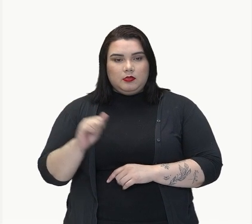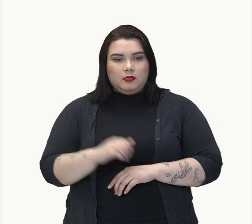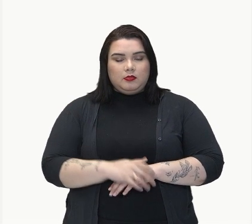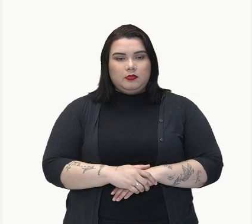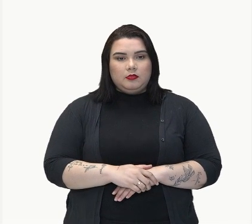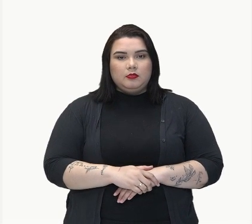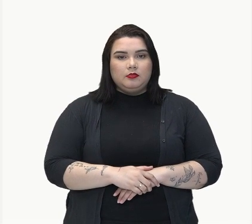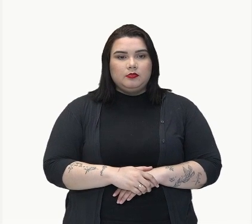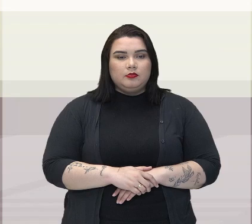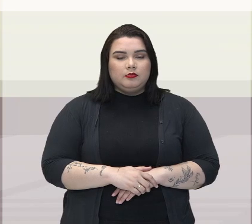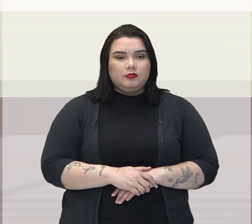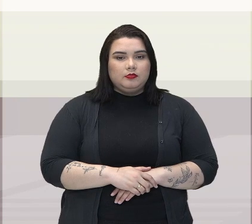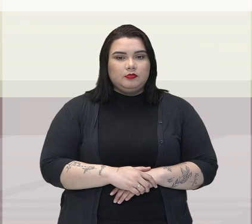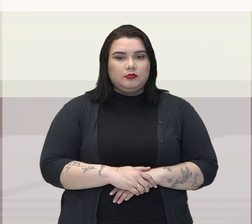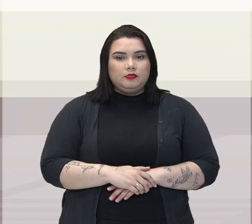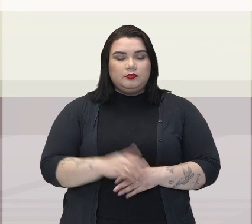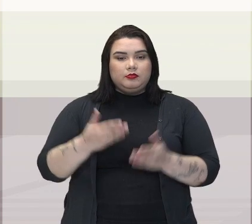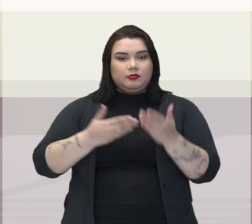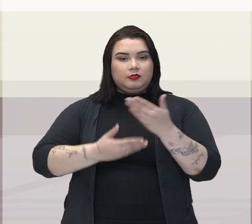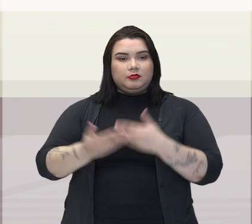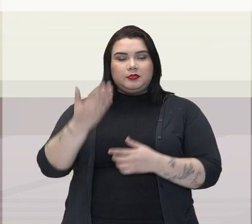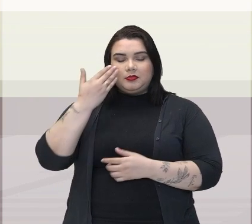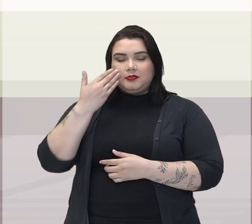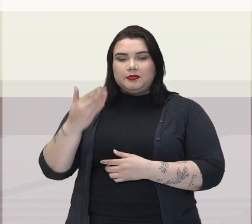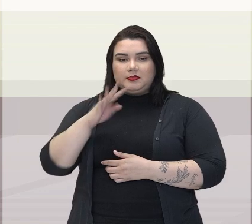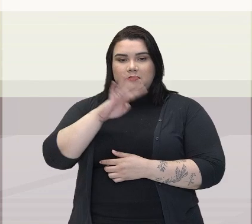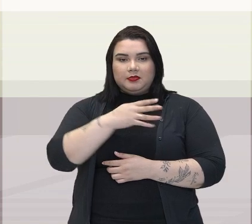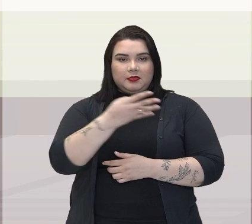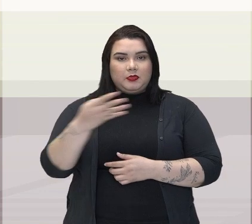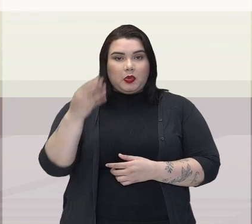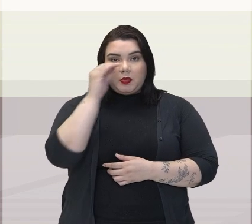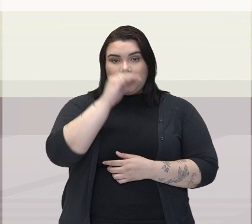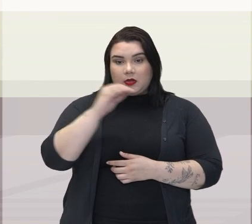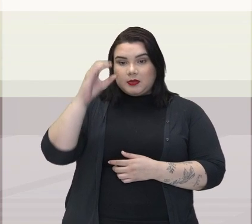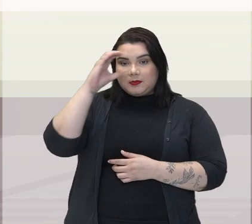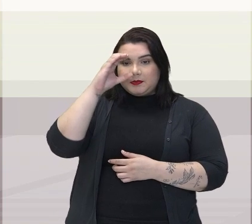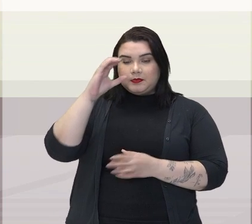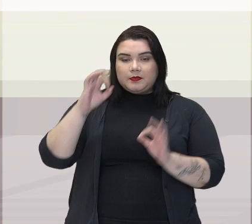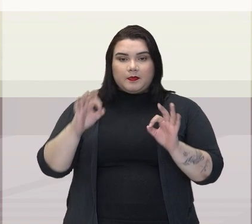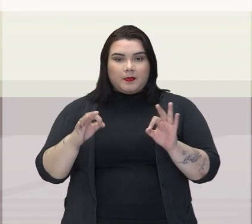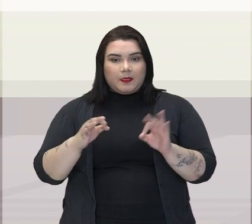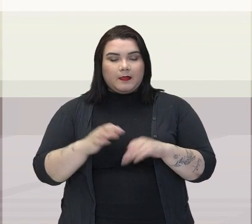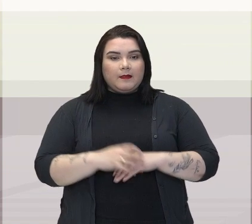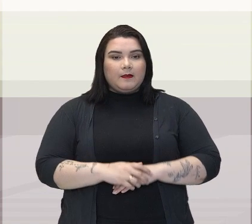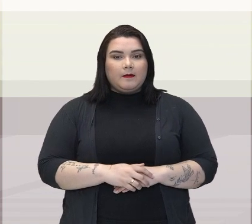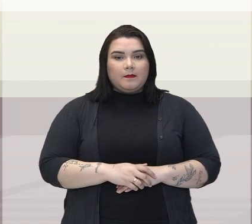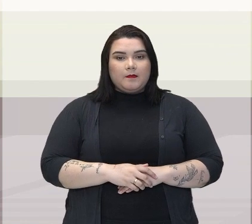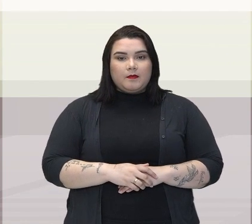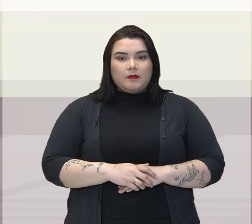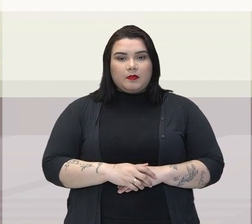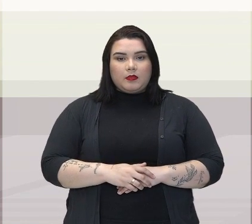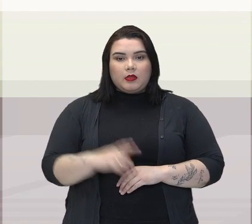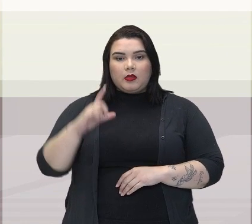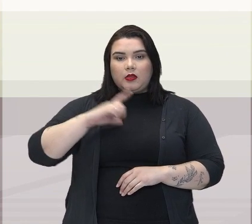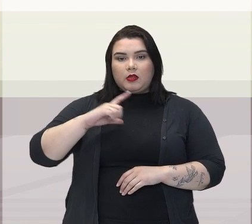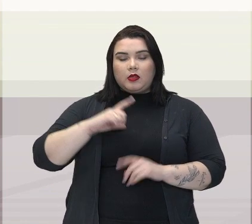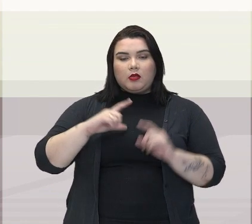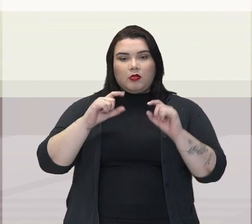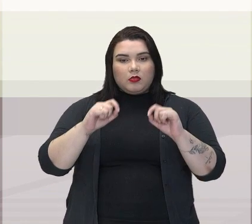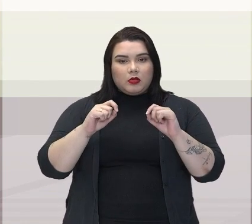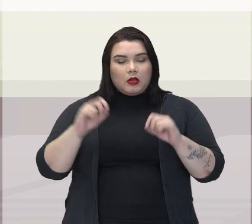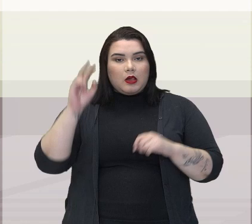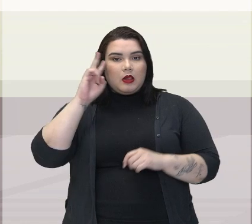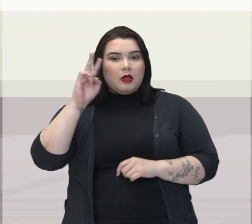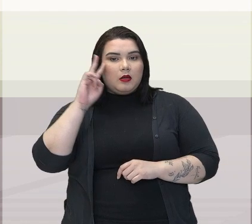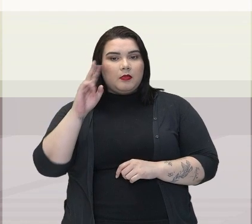E vamos ao nosso mural do conhecimento, né? O mural do conhecimento, ele vai